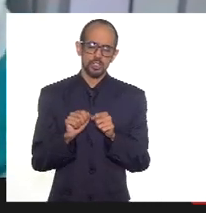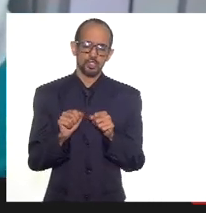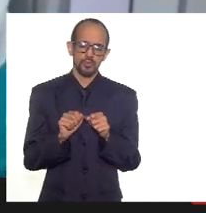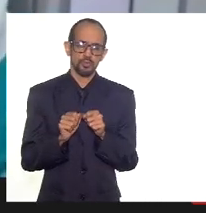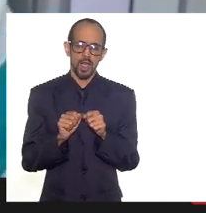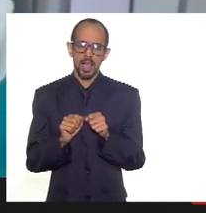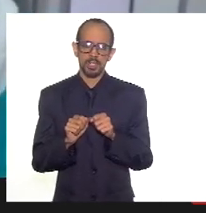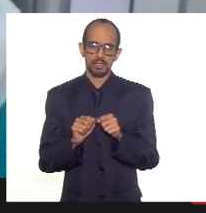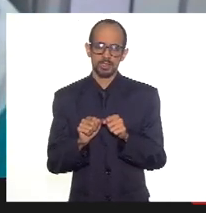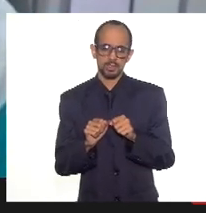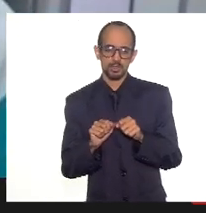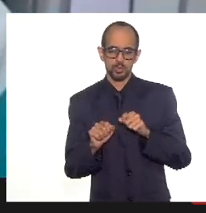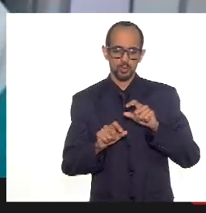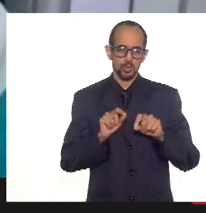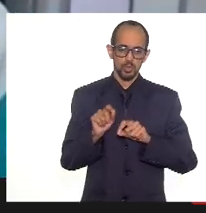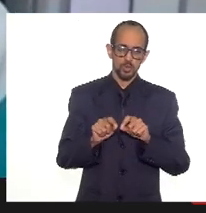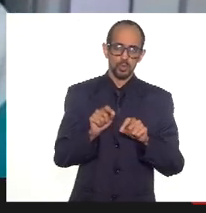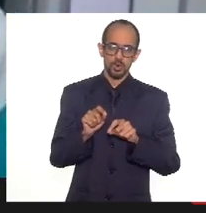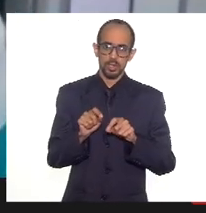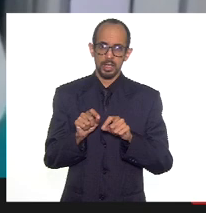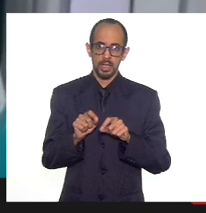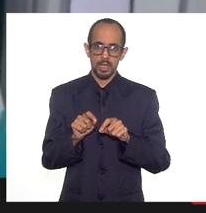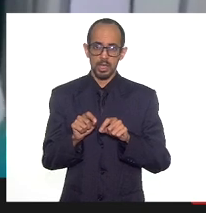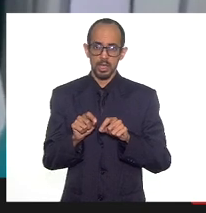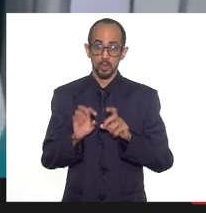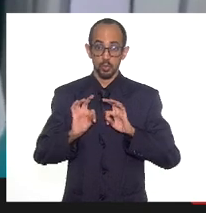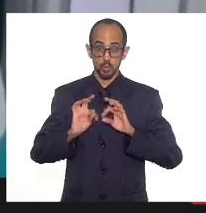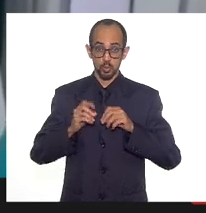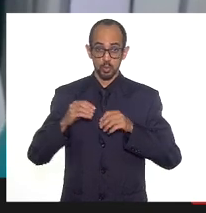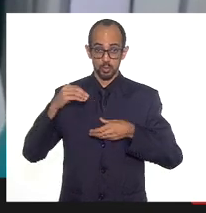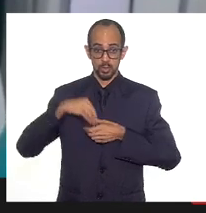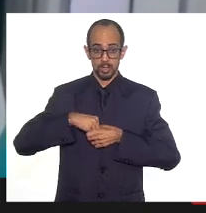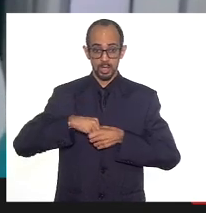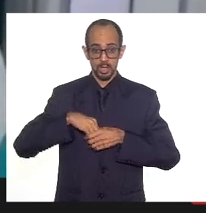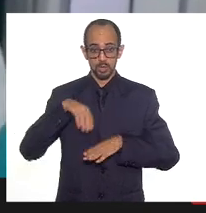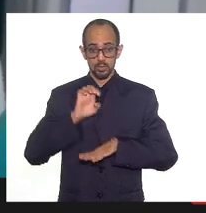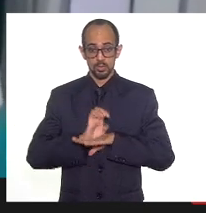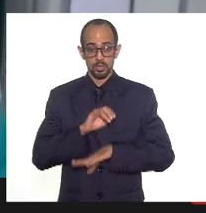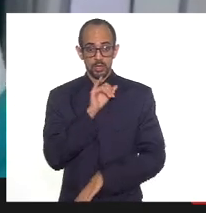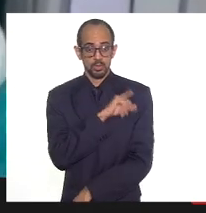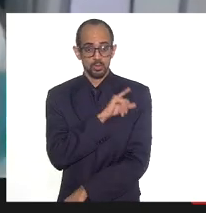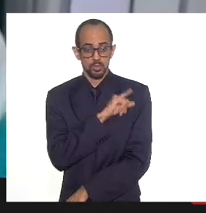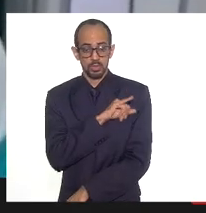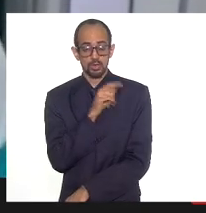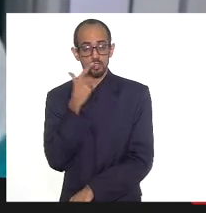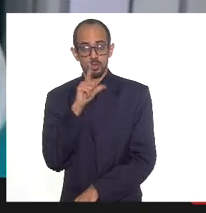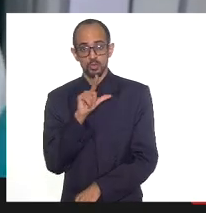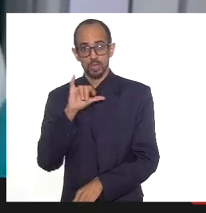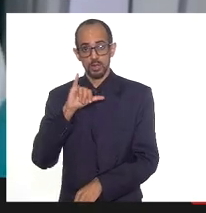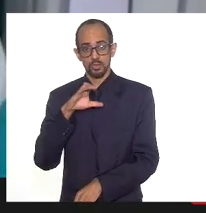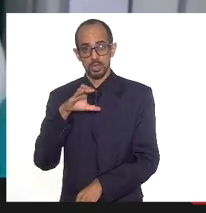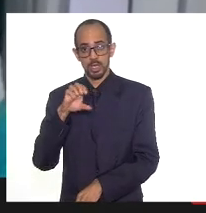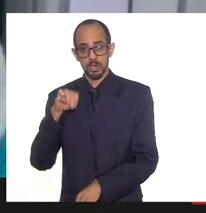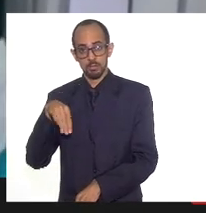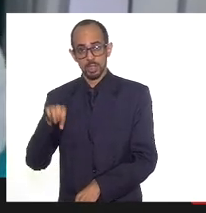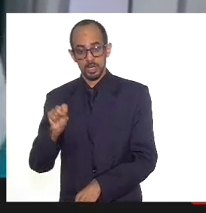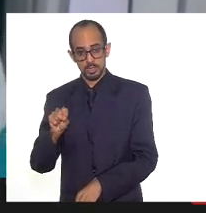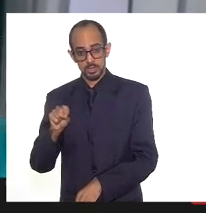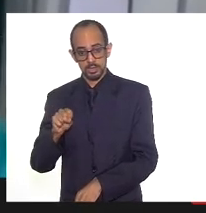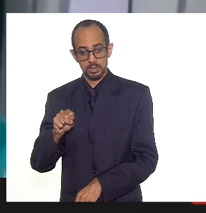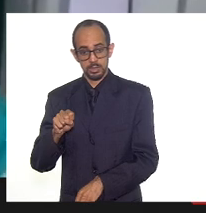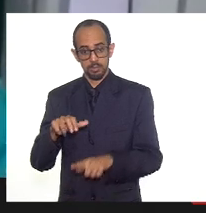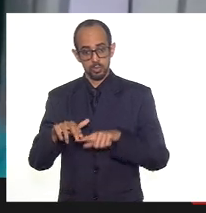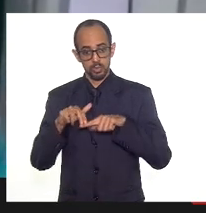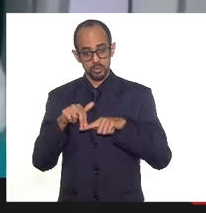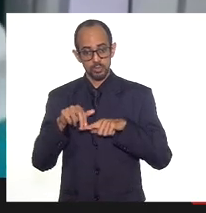no interior, por dentro do estado do Rio de Janeiro, né, a gente recolhe o ICMS. Então, assim, ter o parque de refino, né, é muito importante.